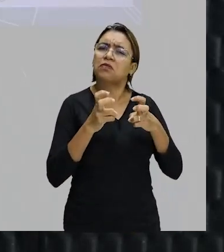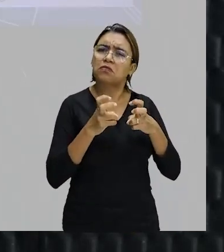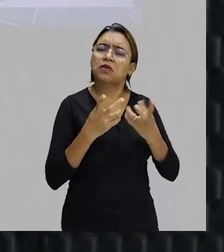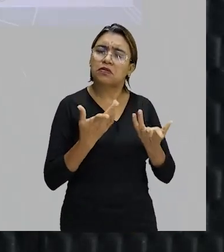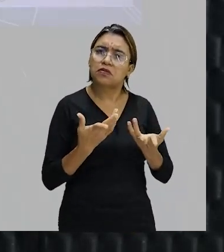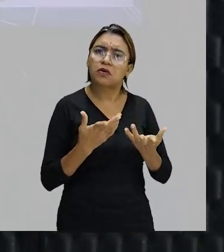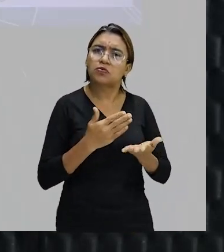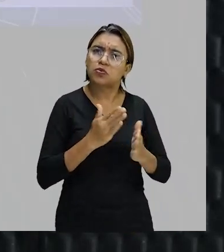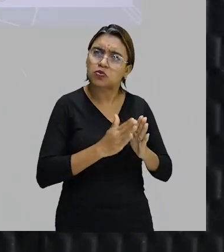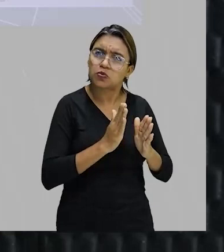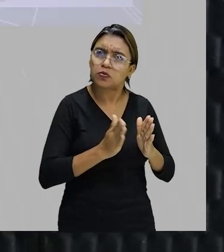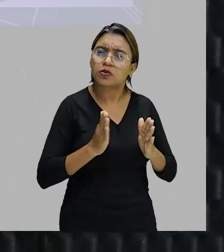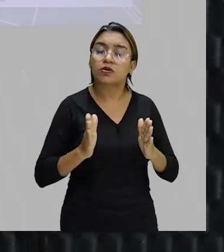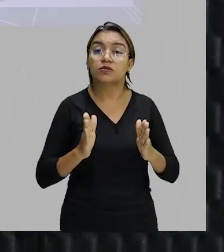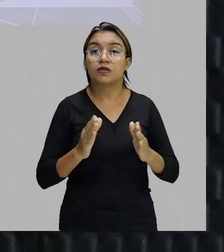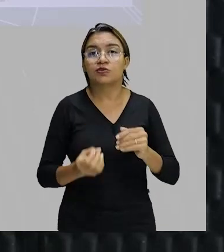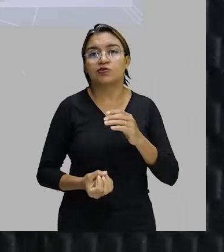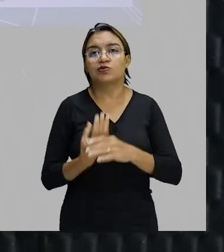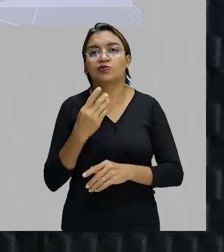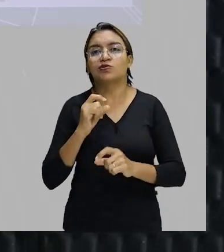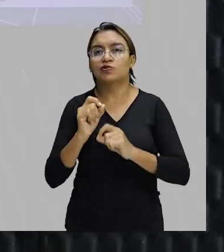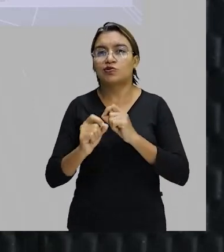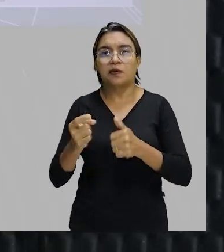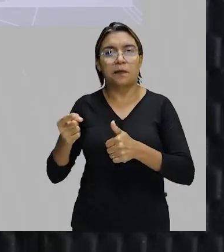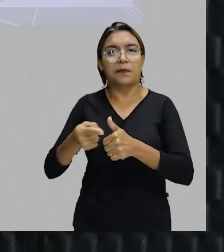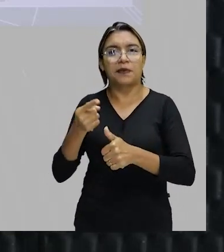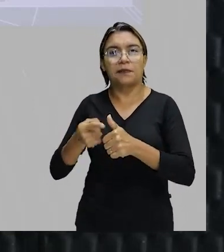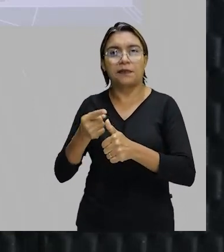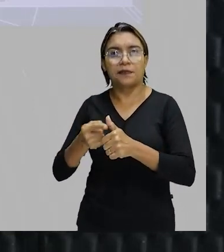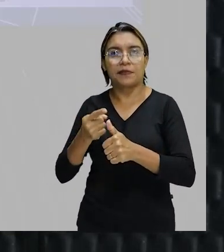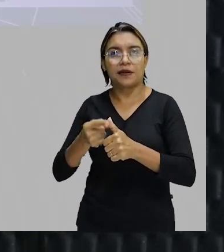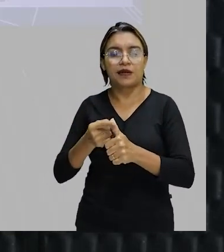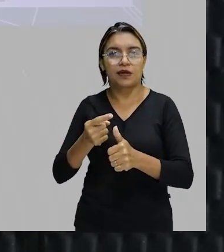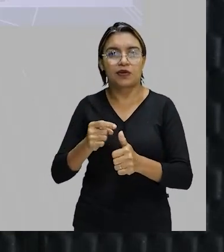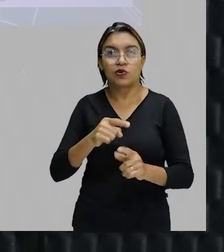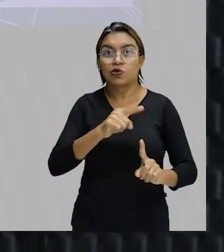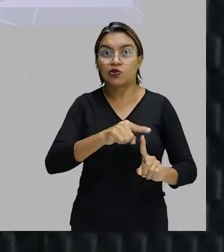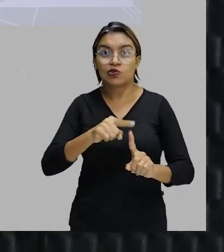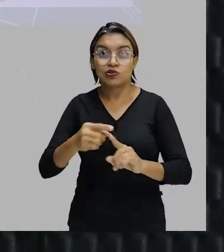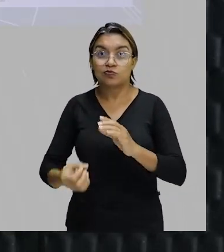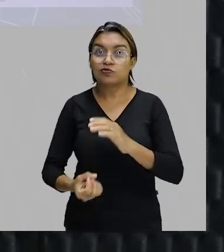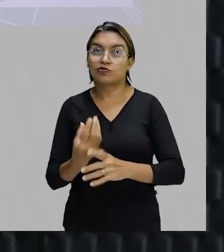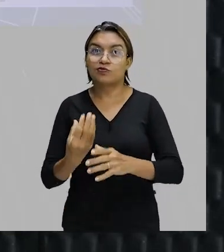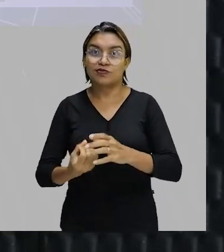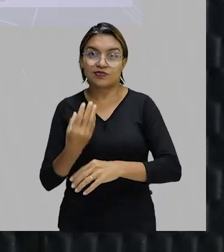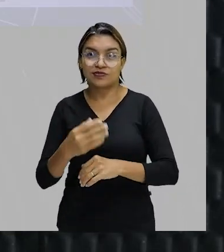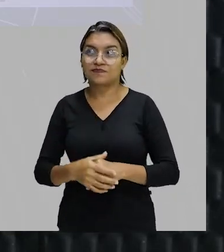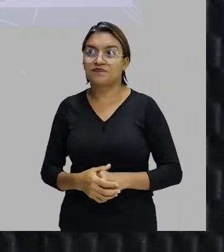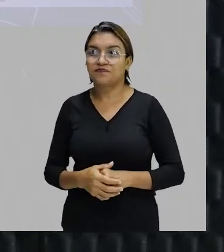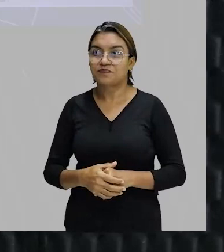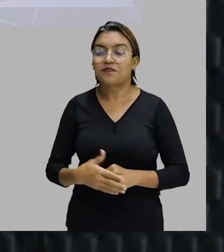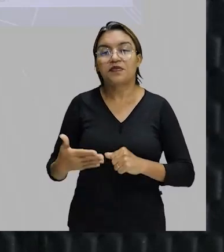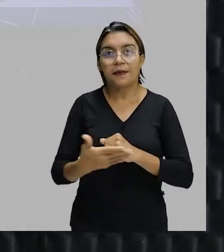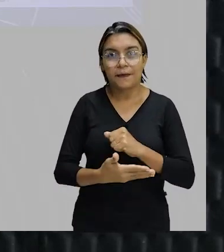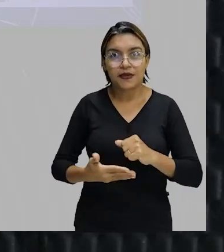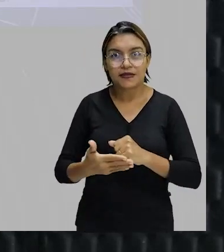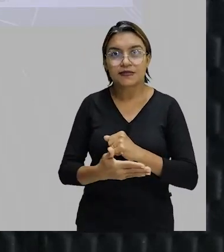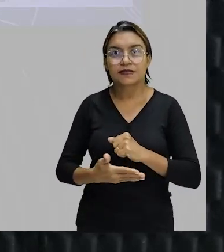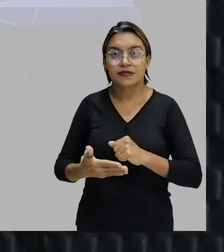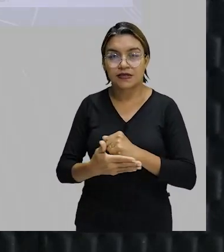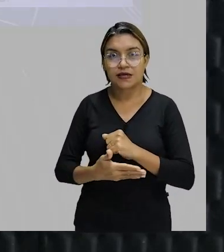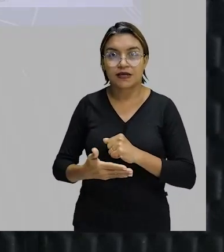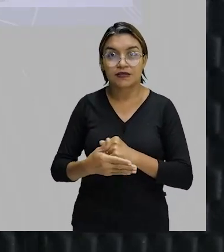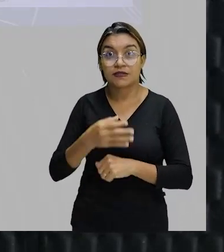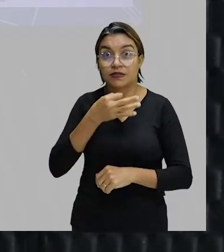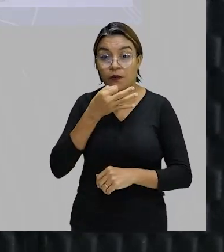E nesse processo surge o primeiro modelo de produção, galera, tá? Baseado nas ideias de Frederick